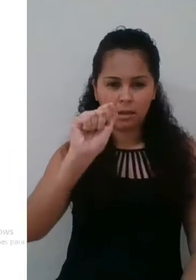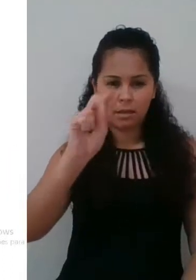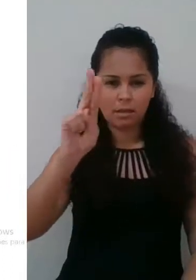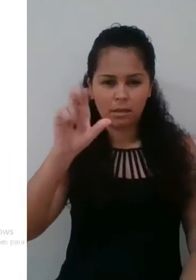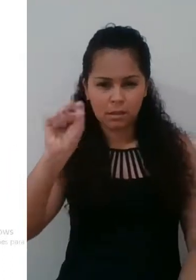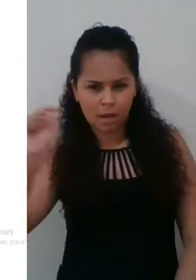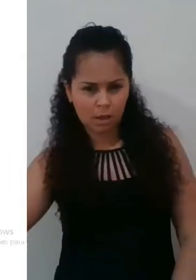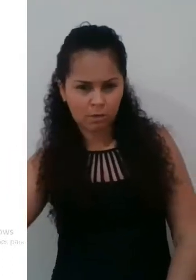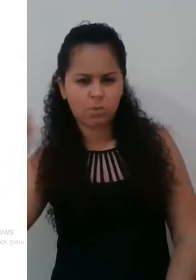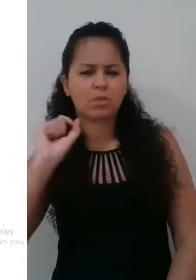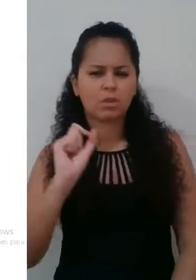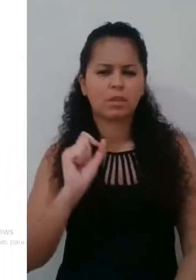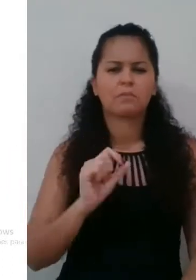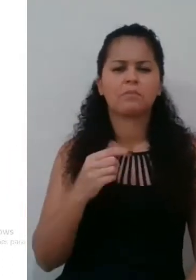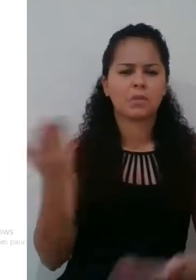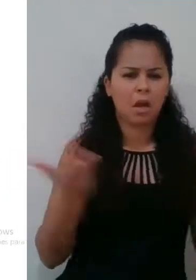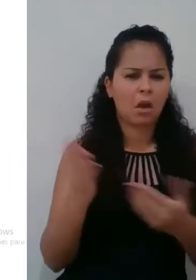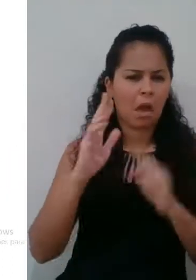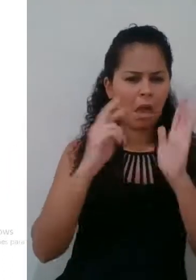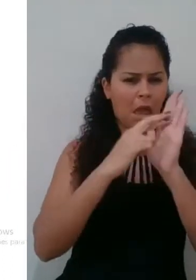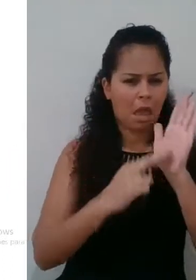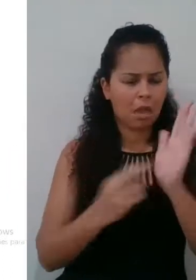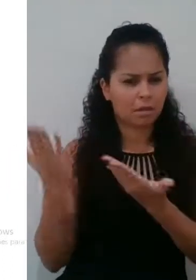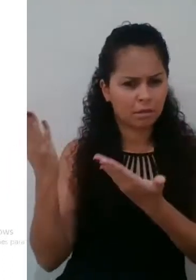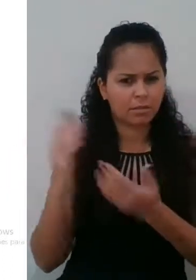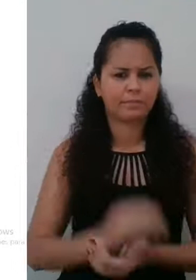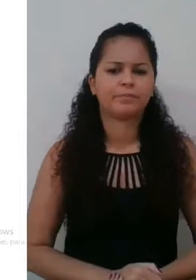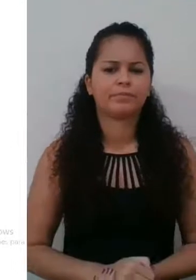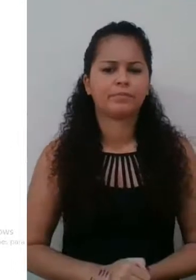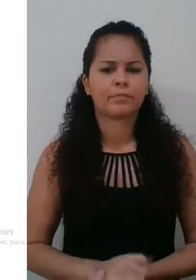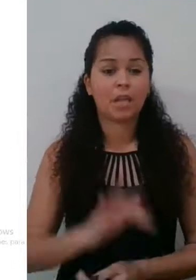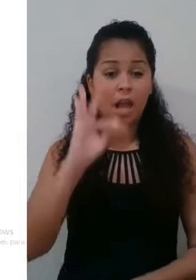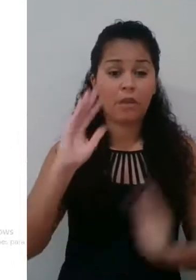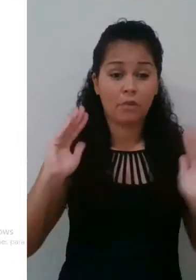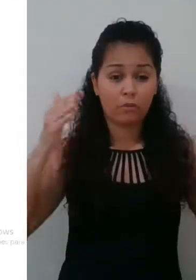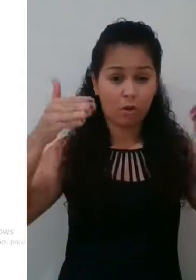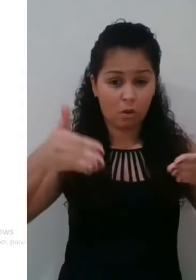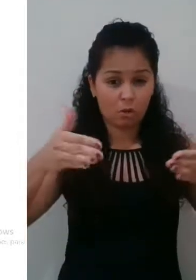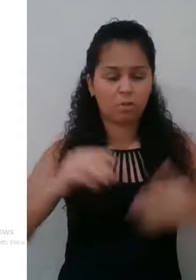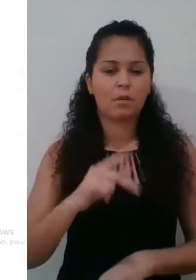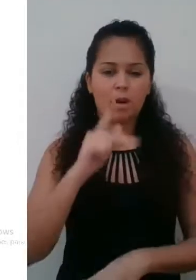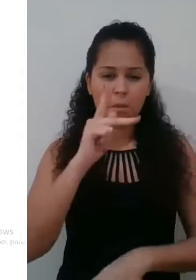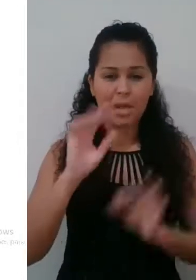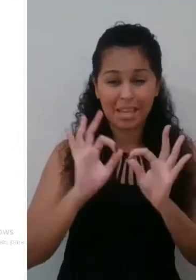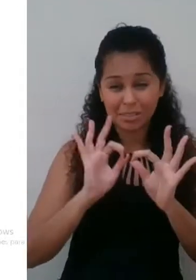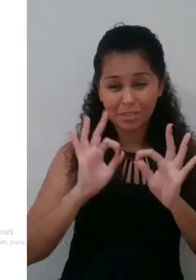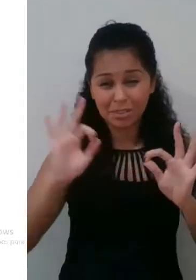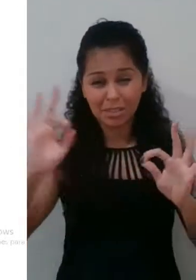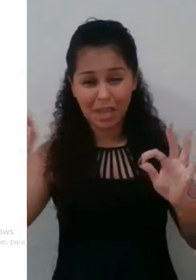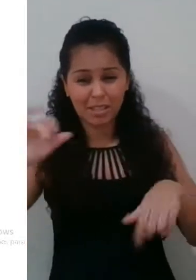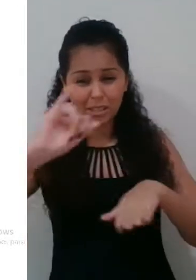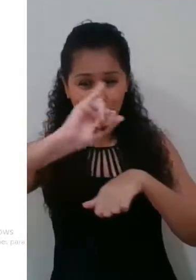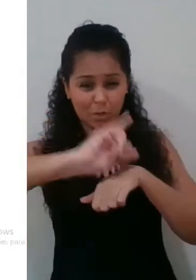sobre P mais 1 sobre P', onde o F é o foco do espelho, o P é a distância do objeto ao